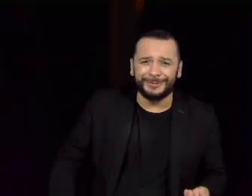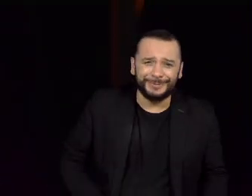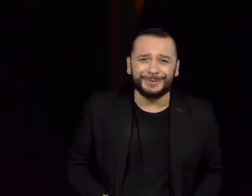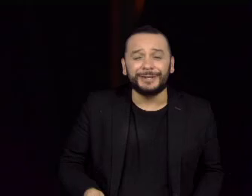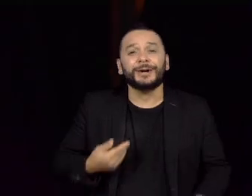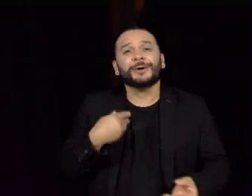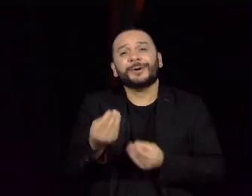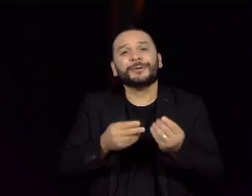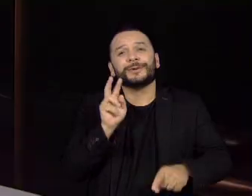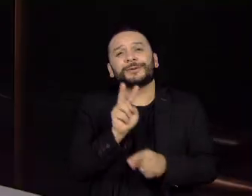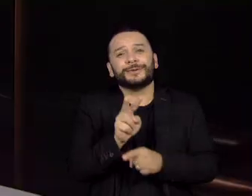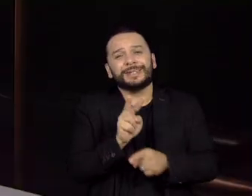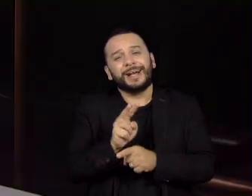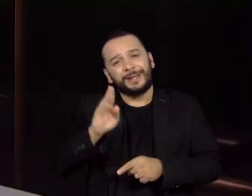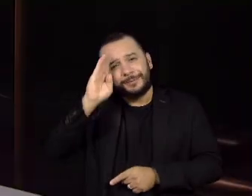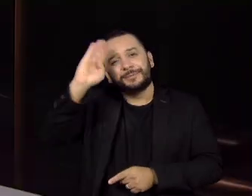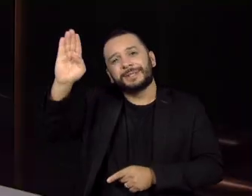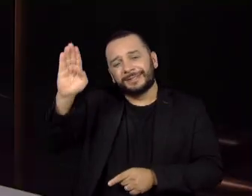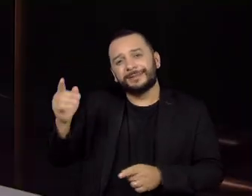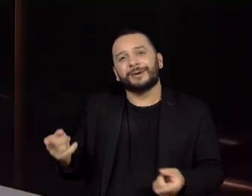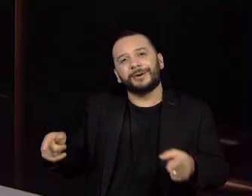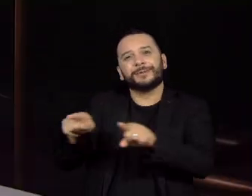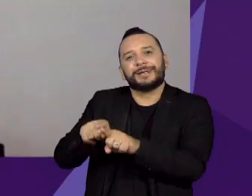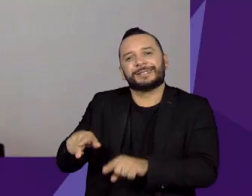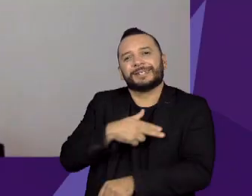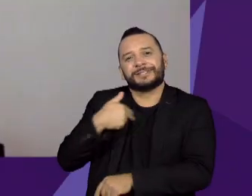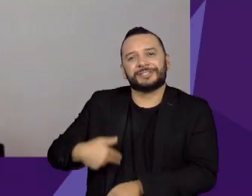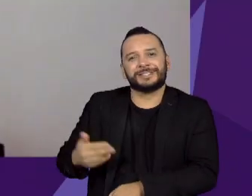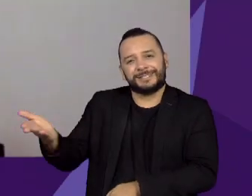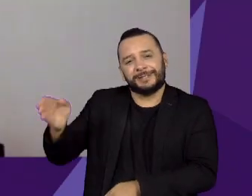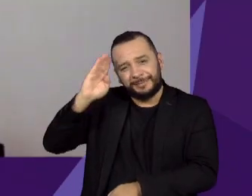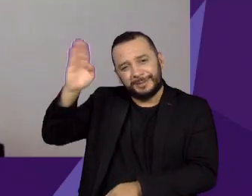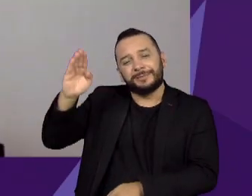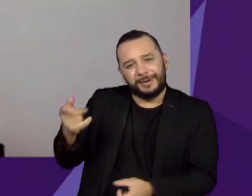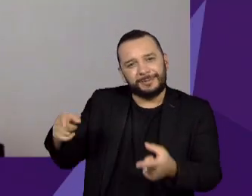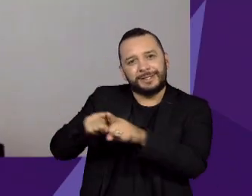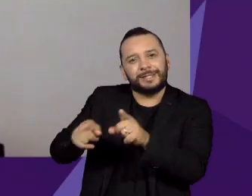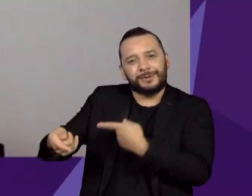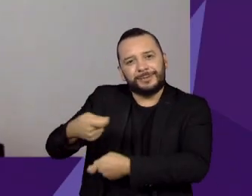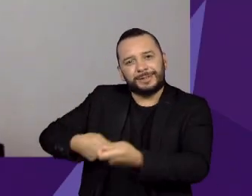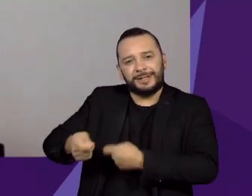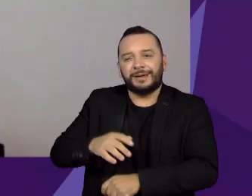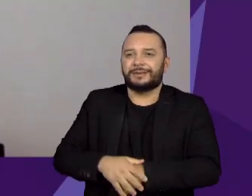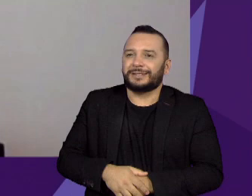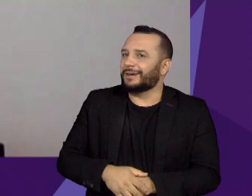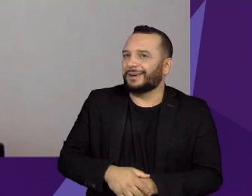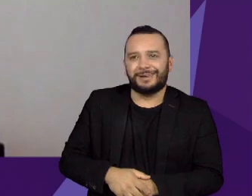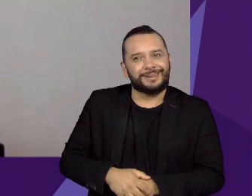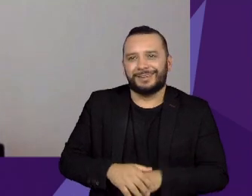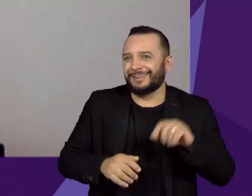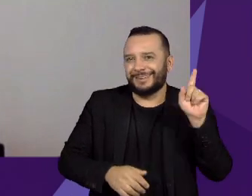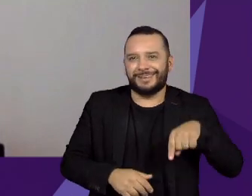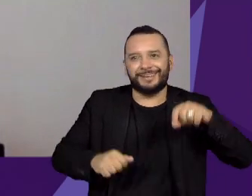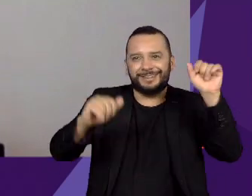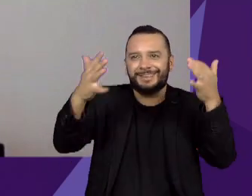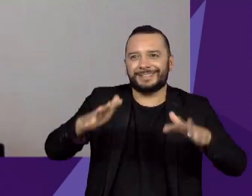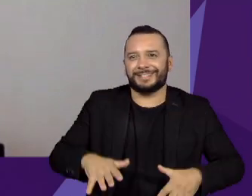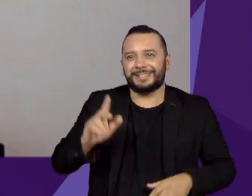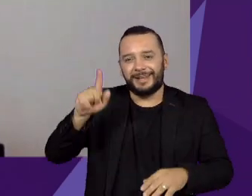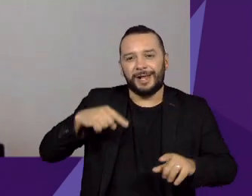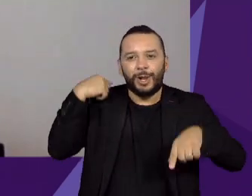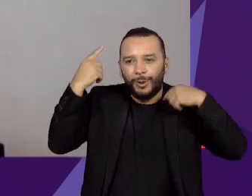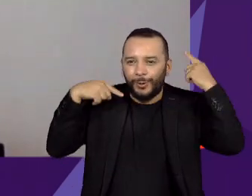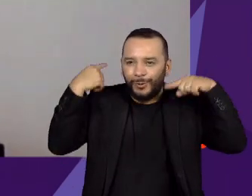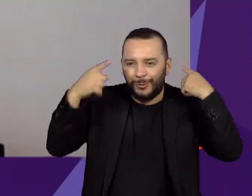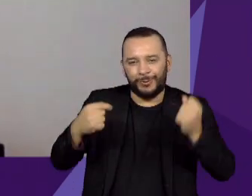parceiro comercial? É uma tragédia, é mais um ponto dessa loucura, porque você não tem distância hoje em dia.